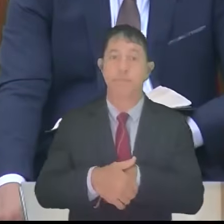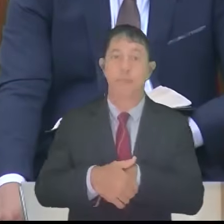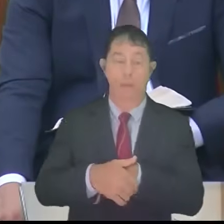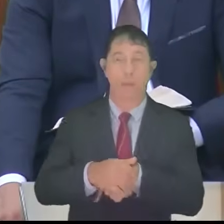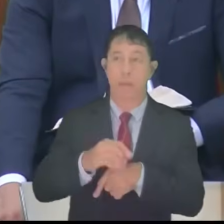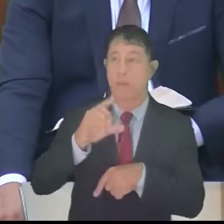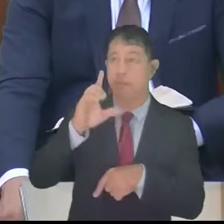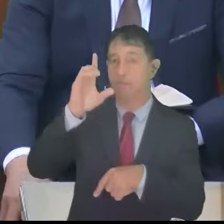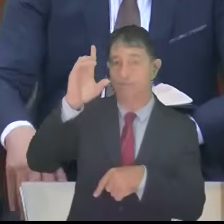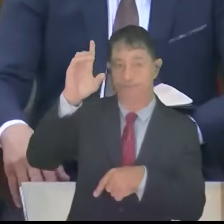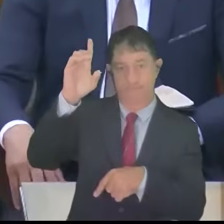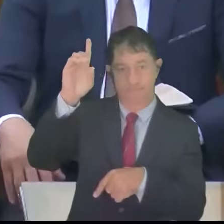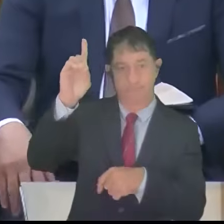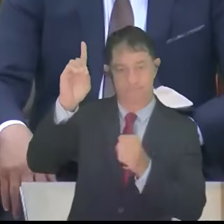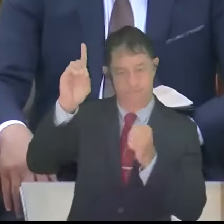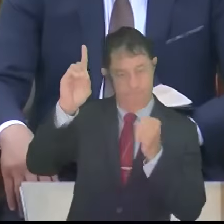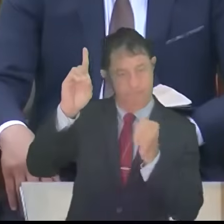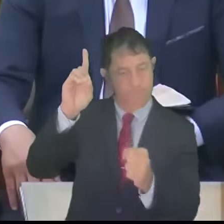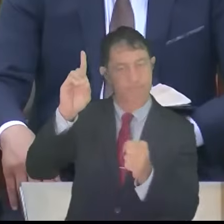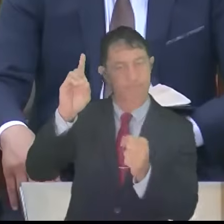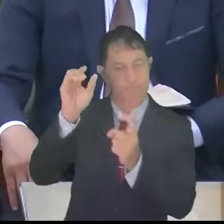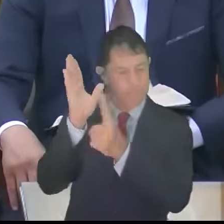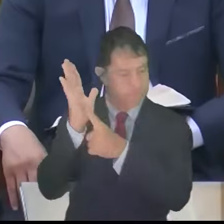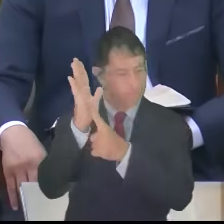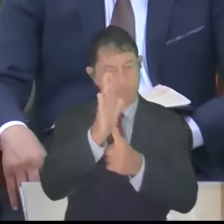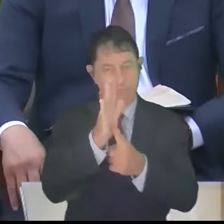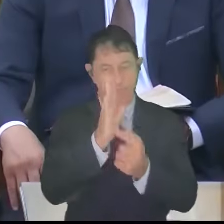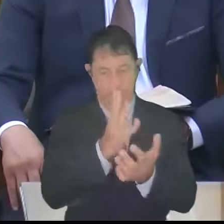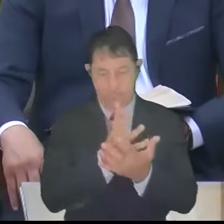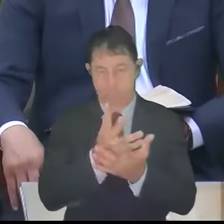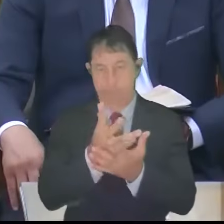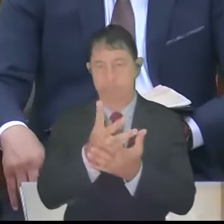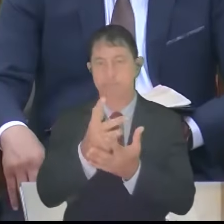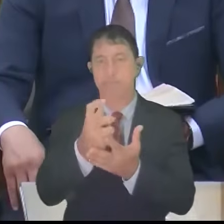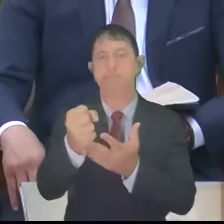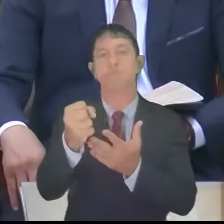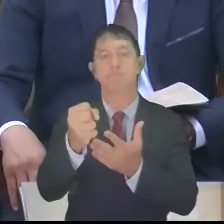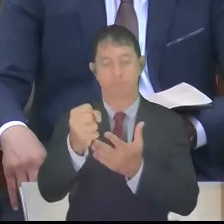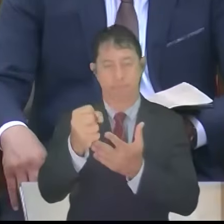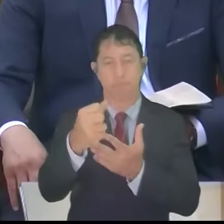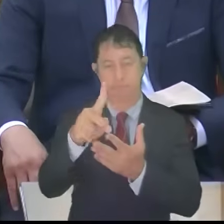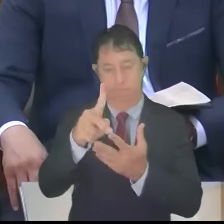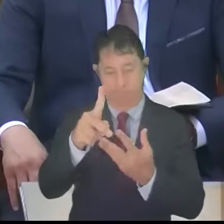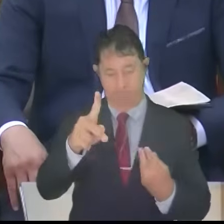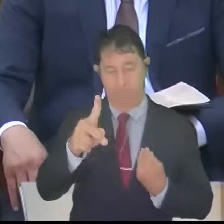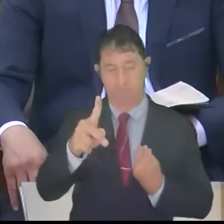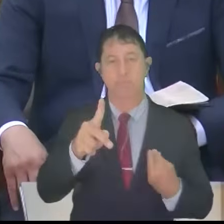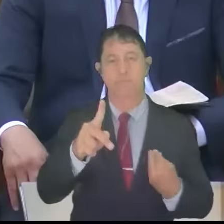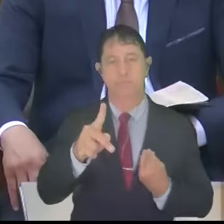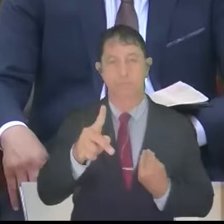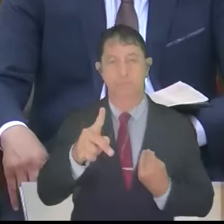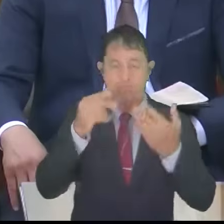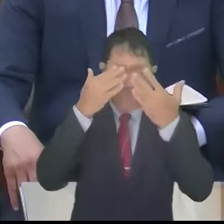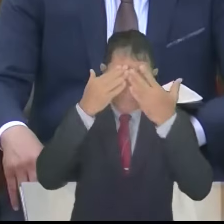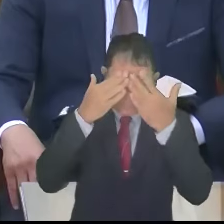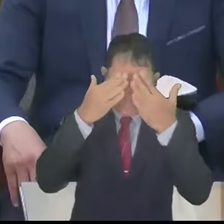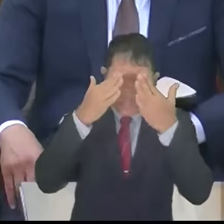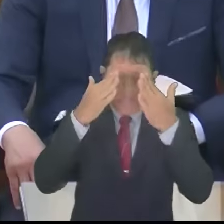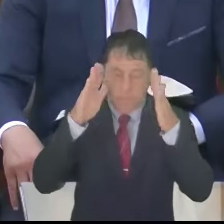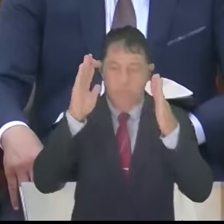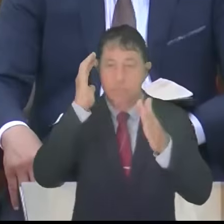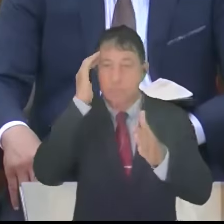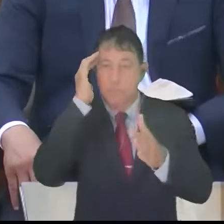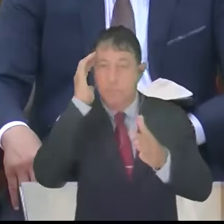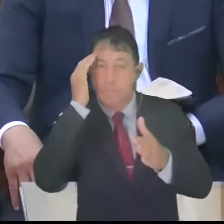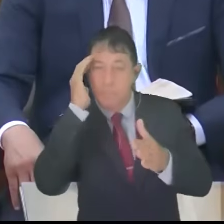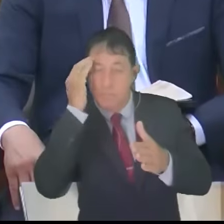lhe revelar a salvação, aquele que pode tirar o véu da sua cabeça, aquele que pode tirar o véu do